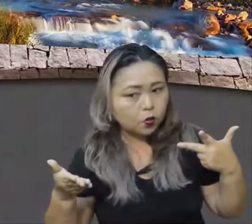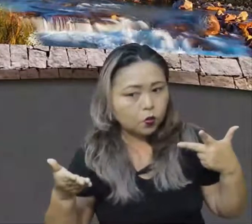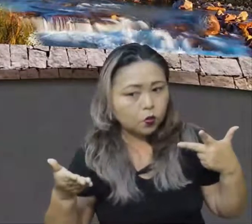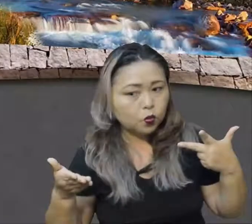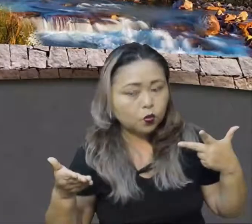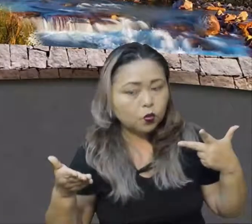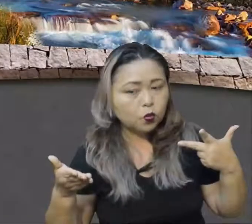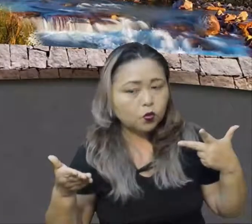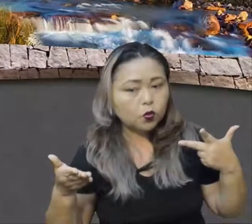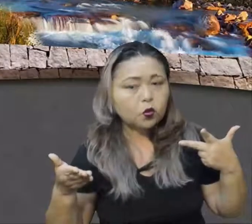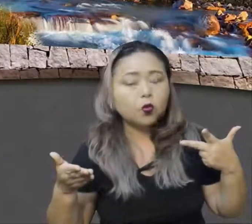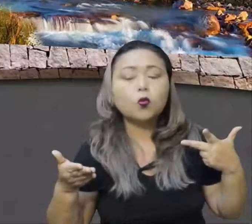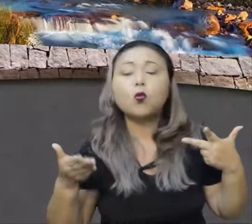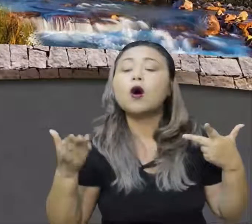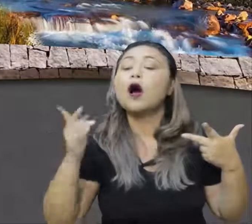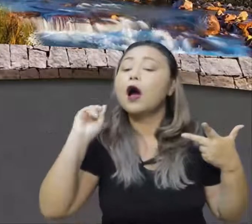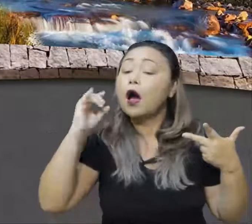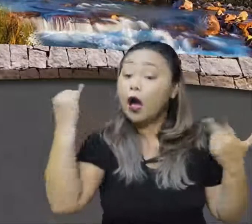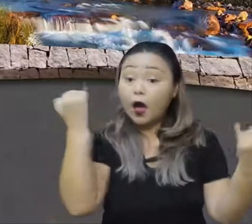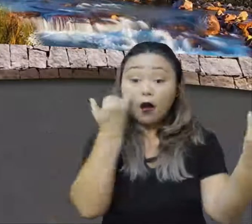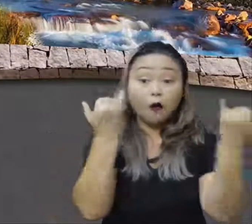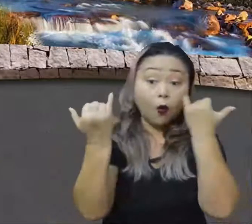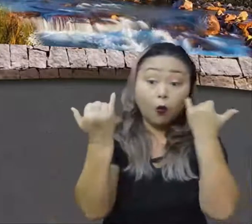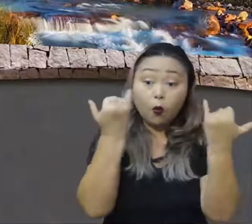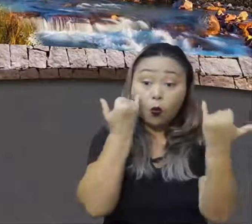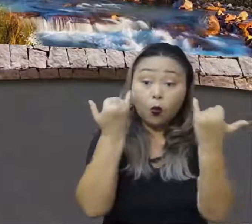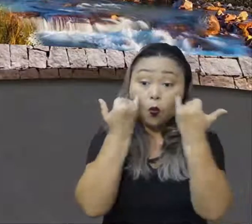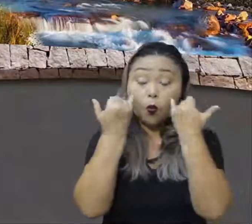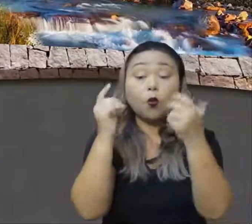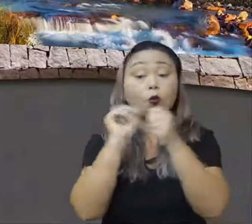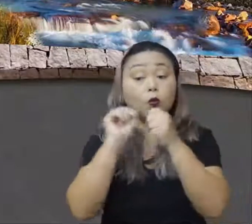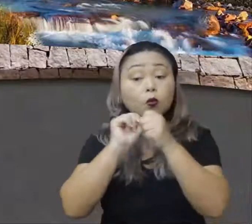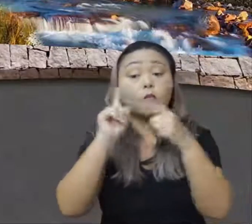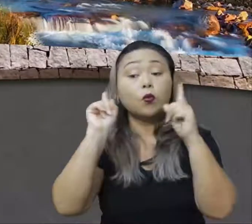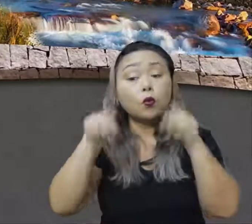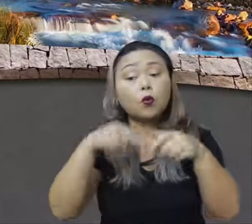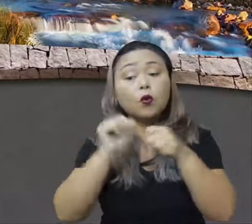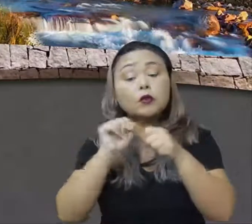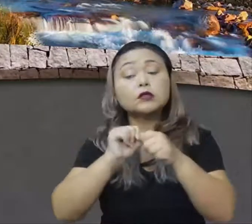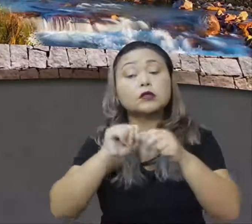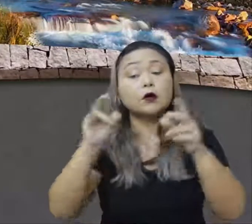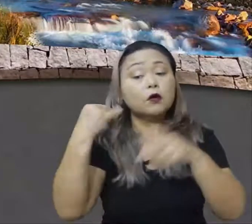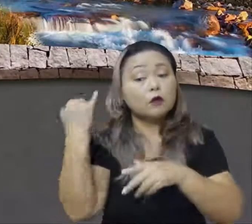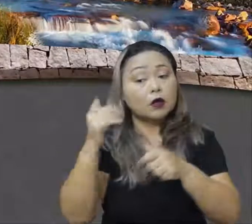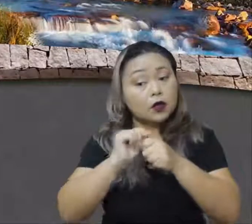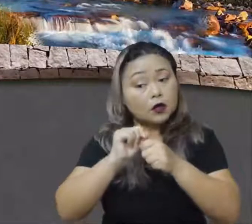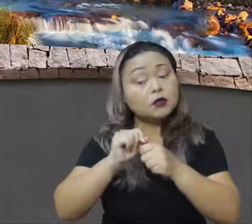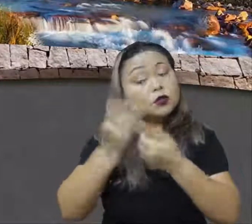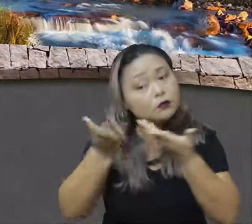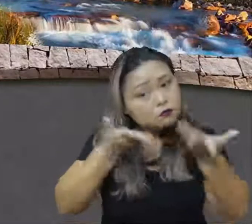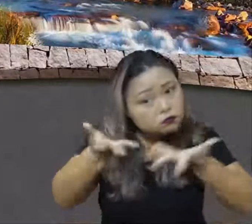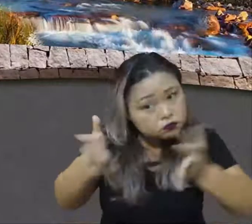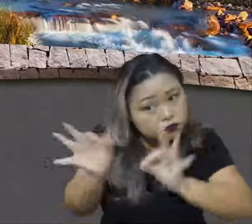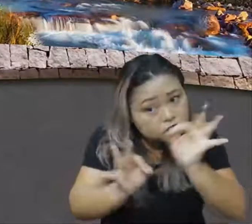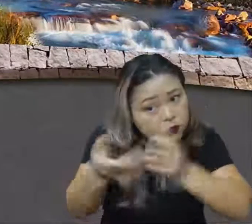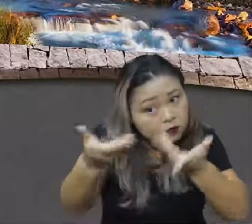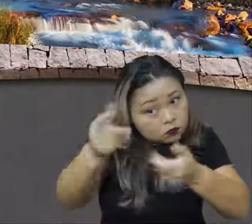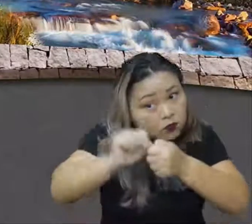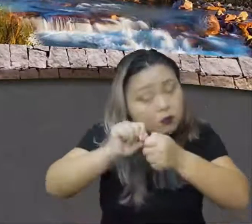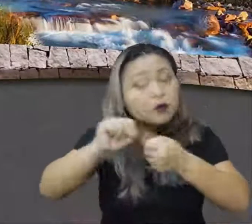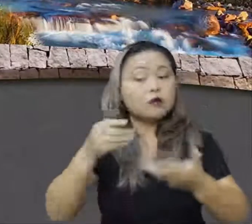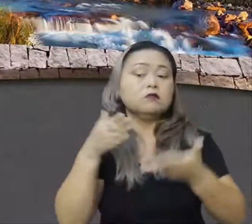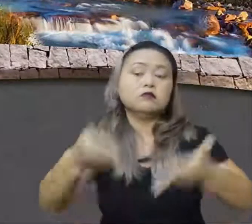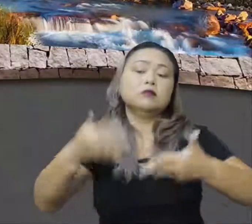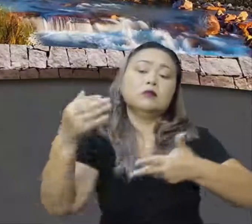são informações importantes e que lhe preparam para as provas, ok? Então, caneta,